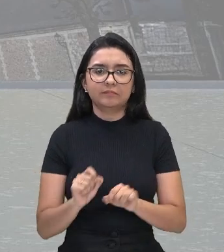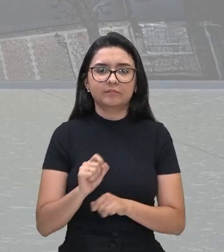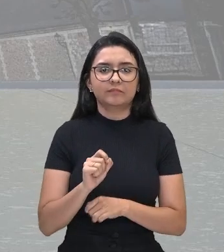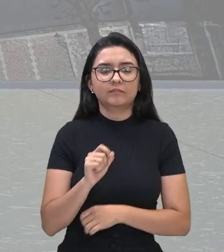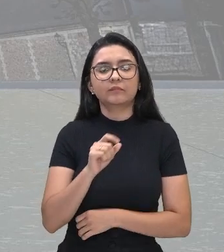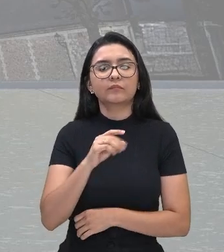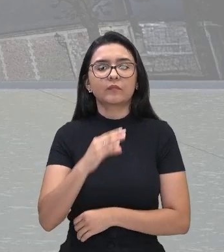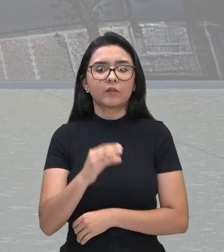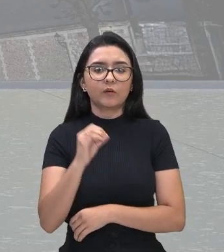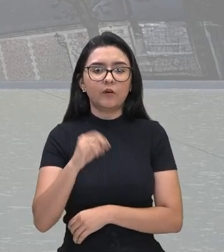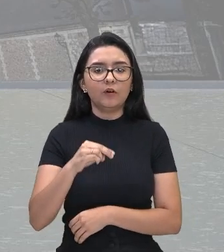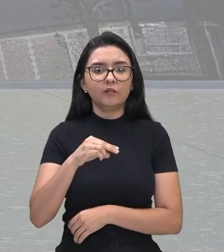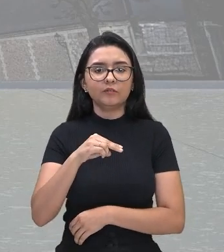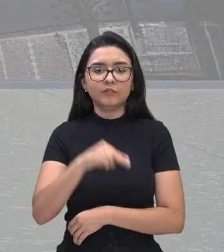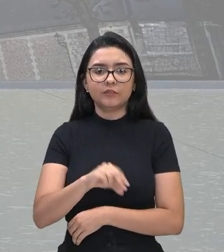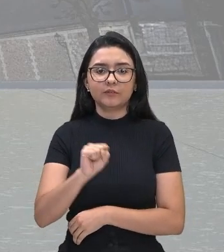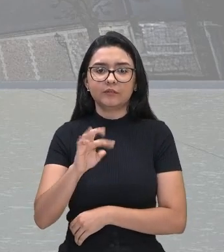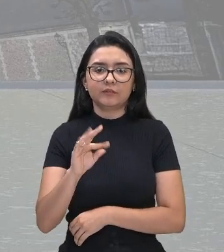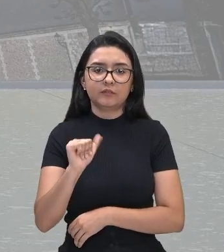otomanos em